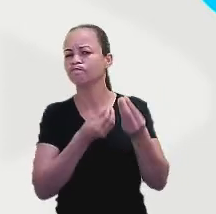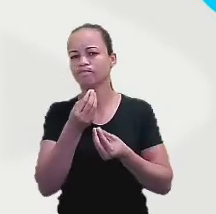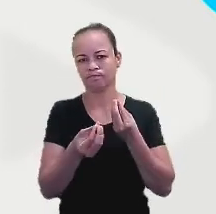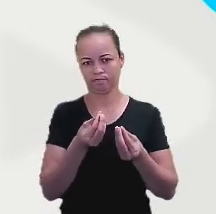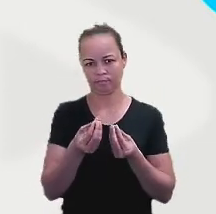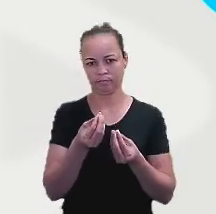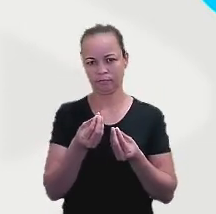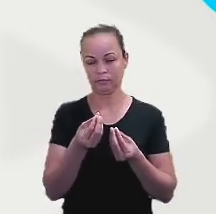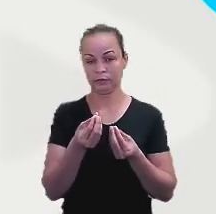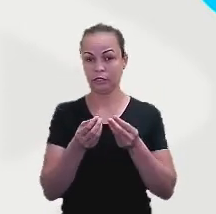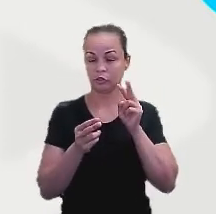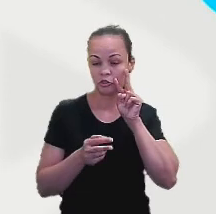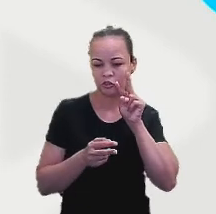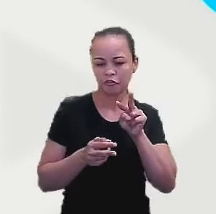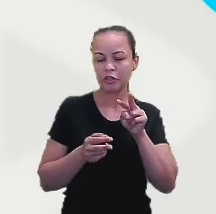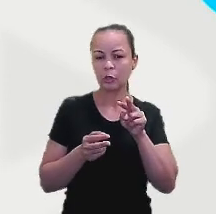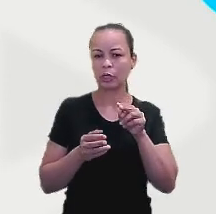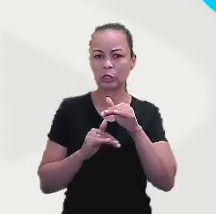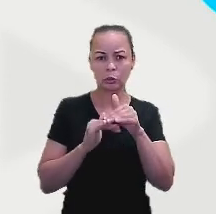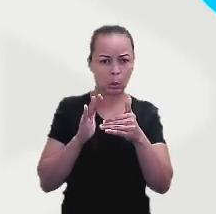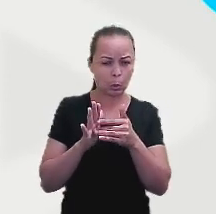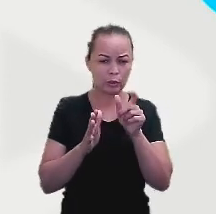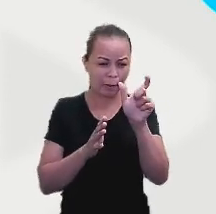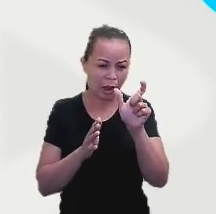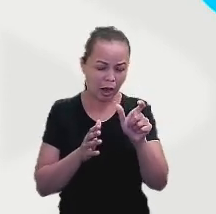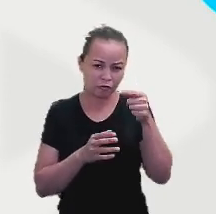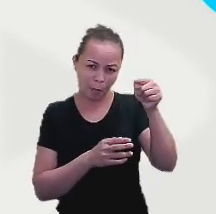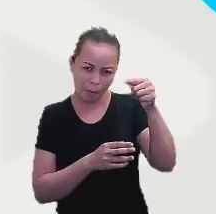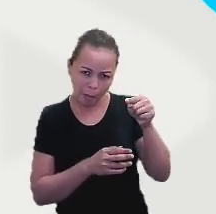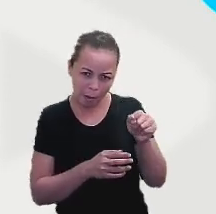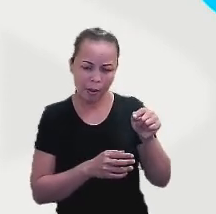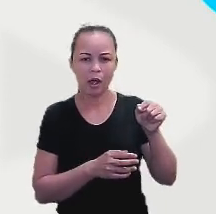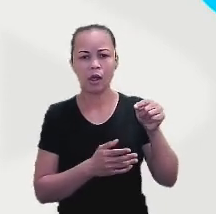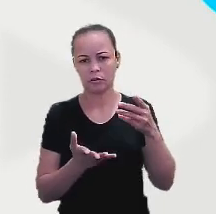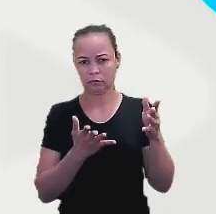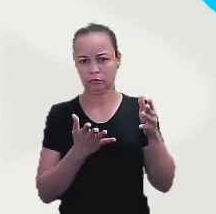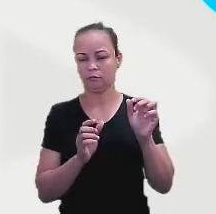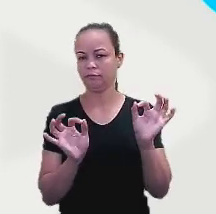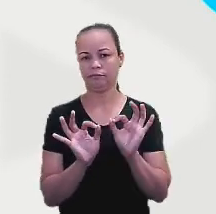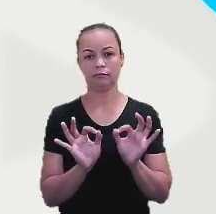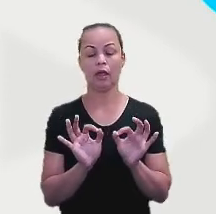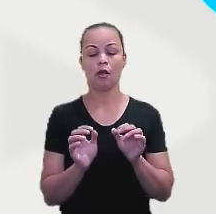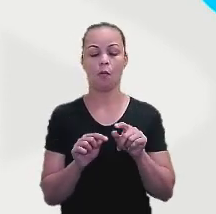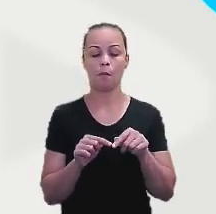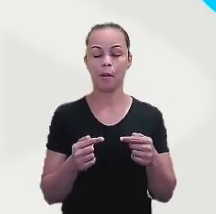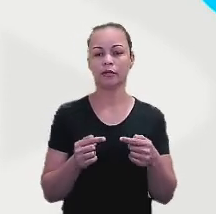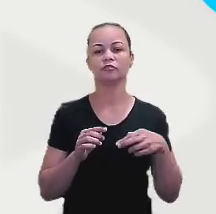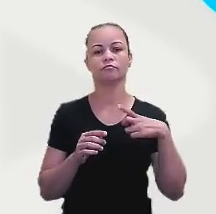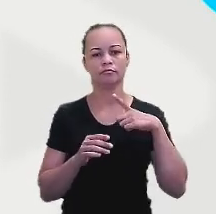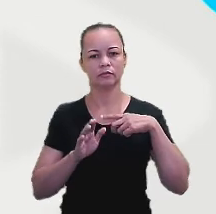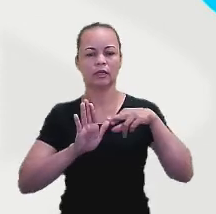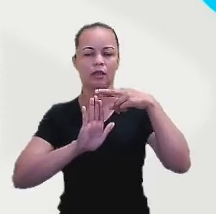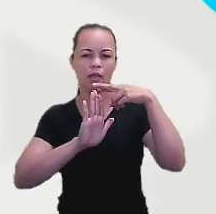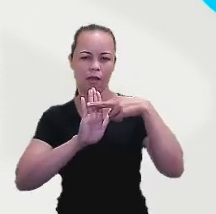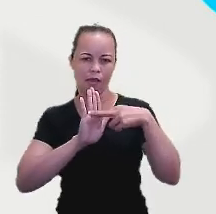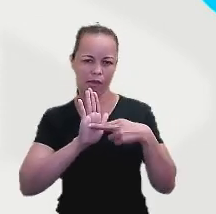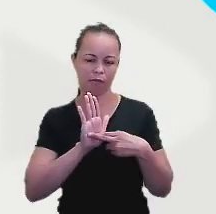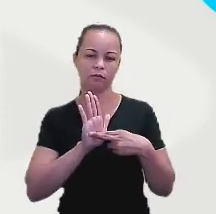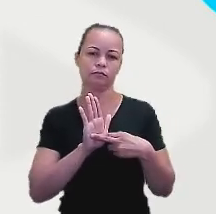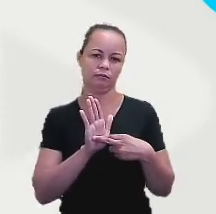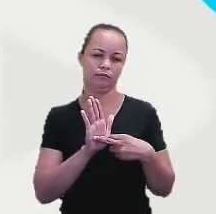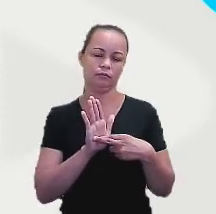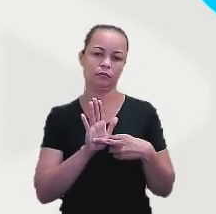viu, nem toda palavra é acentuada, nem todas recebem o acento gráfico. E aí temos algumas regras de acentuação.